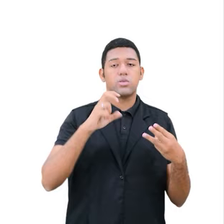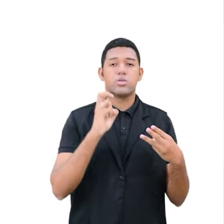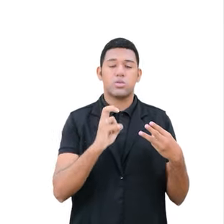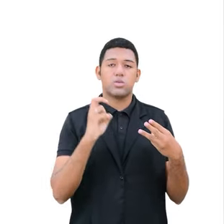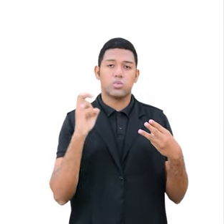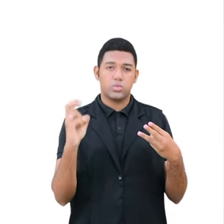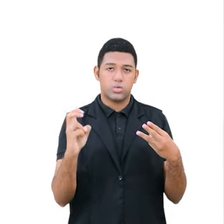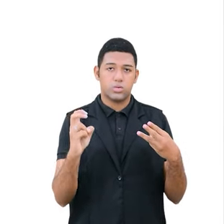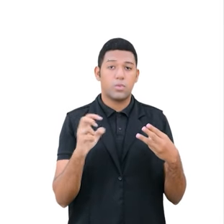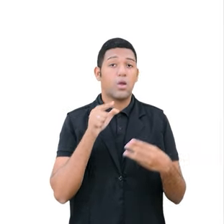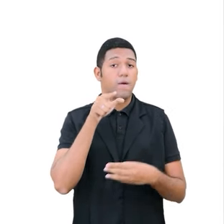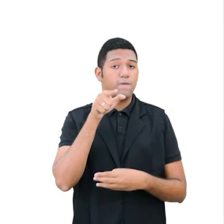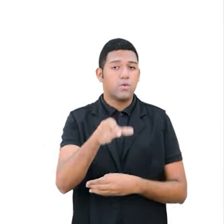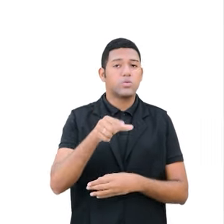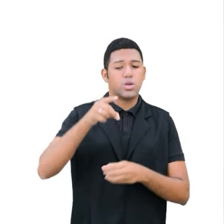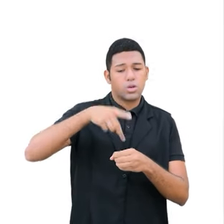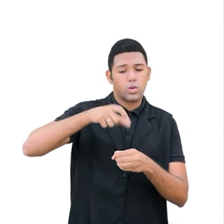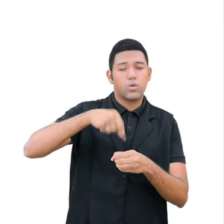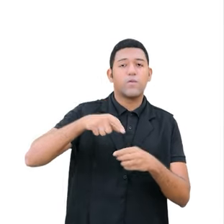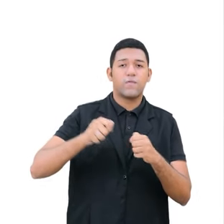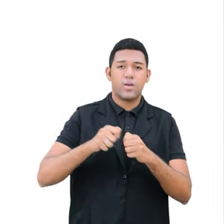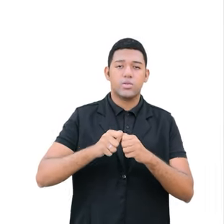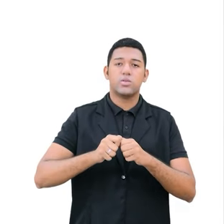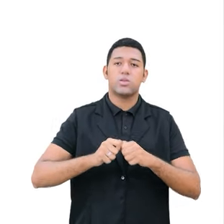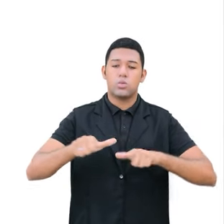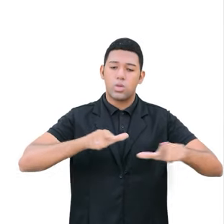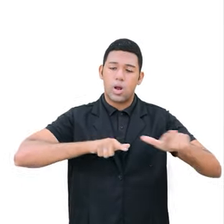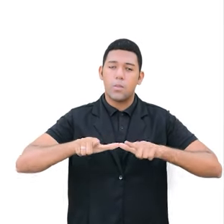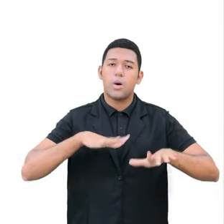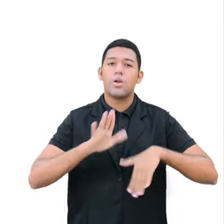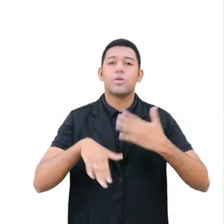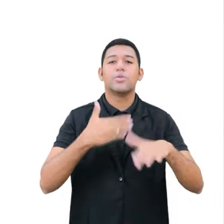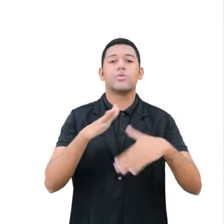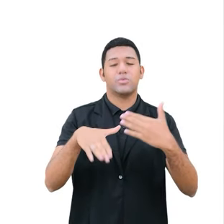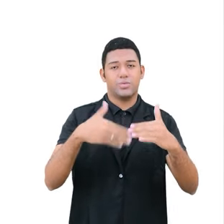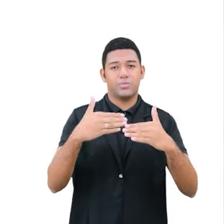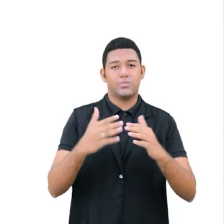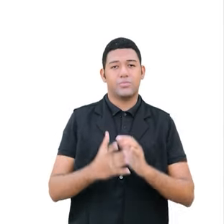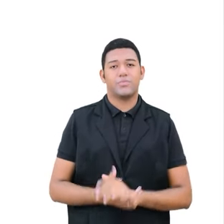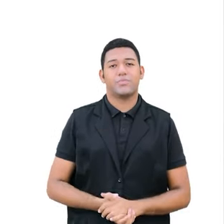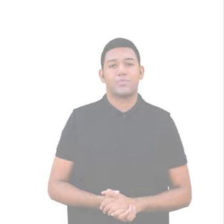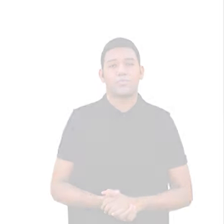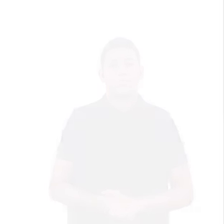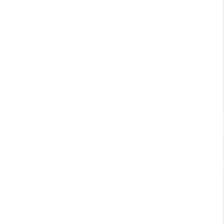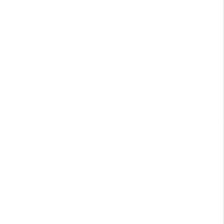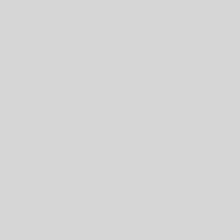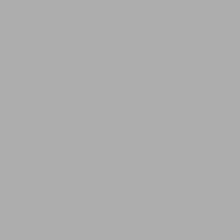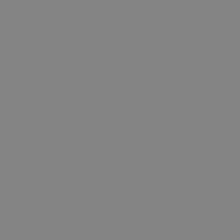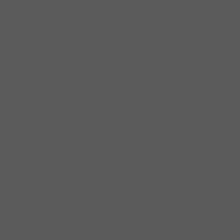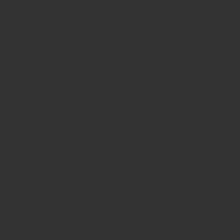Você está contribuindo para o crescimento da obra de Deus. PIX. PIX.